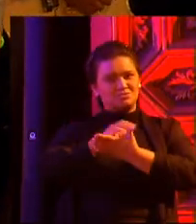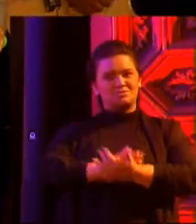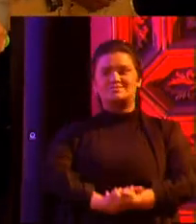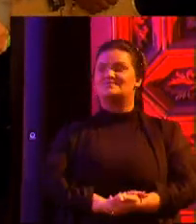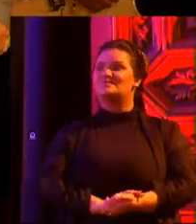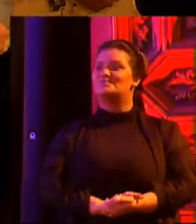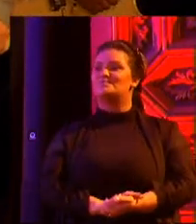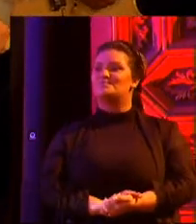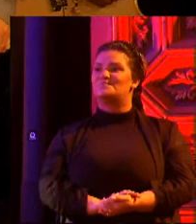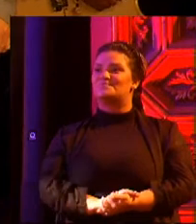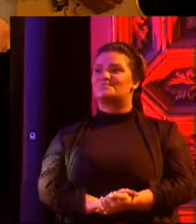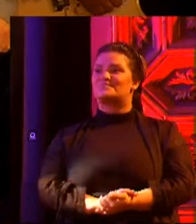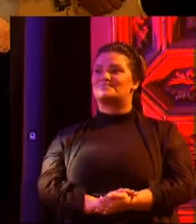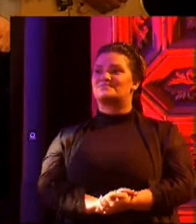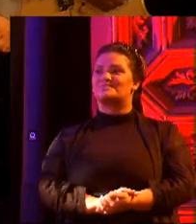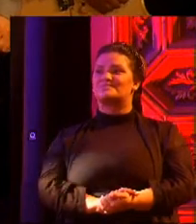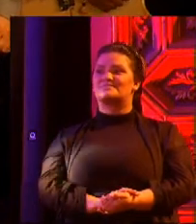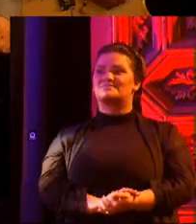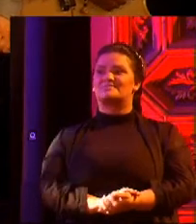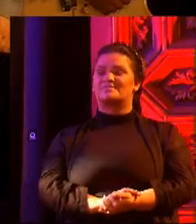Ai, Gisele, Gisele.